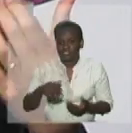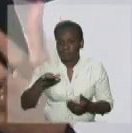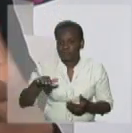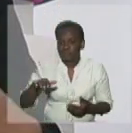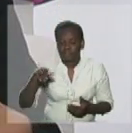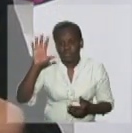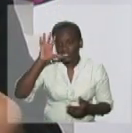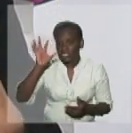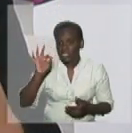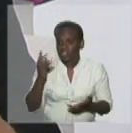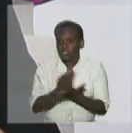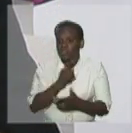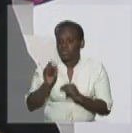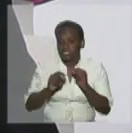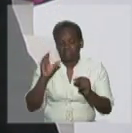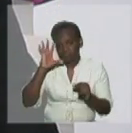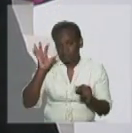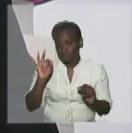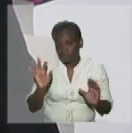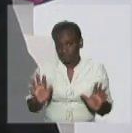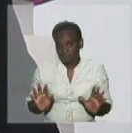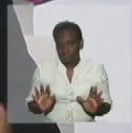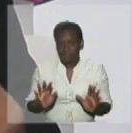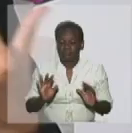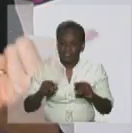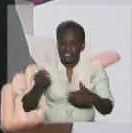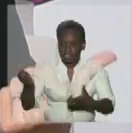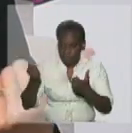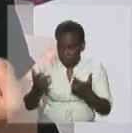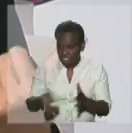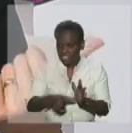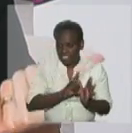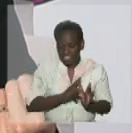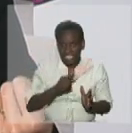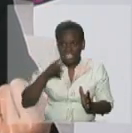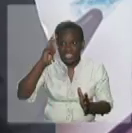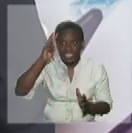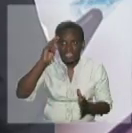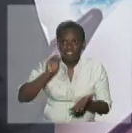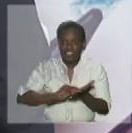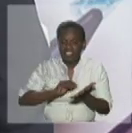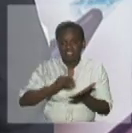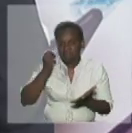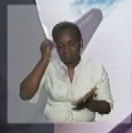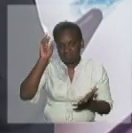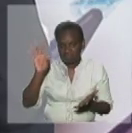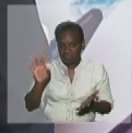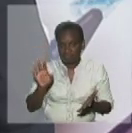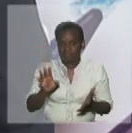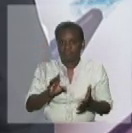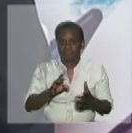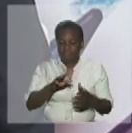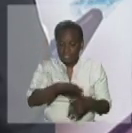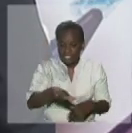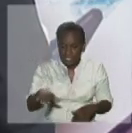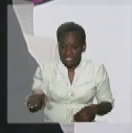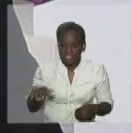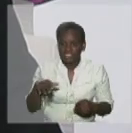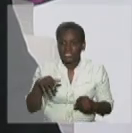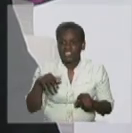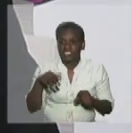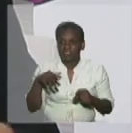muito novinha, ela ainda não entende o que aconteceu. Né? É o que a gente estava falando um pouco antes. Não tem a memória da falta, né? Exatamente. Da ausência. Quando